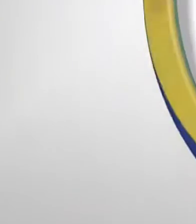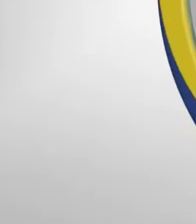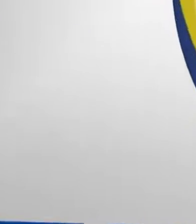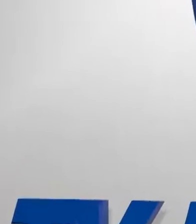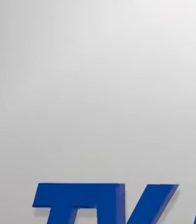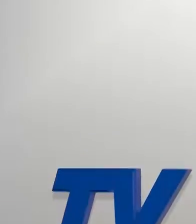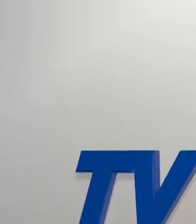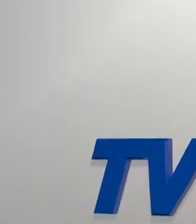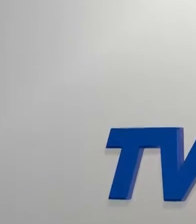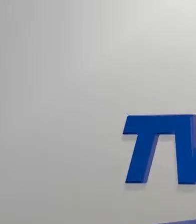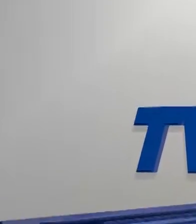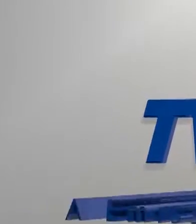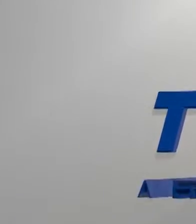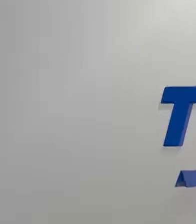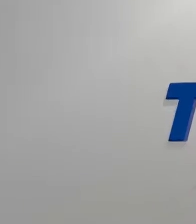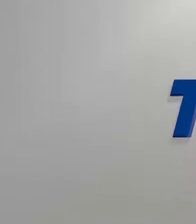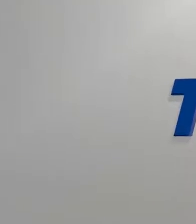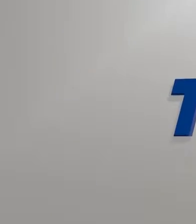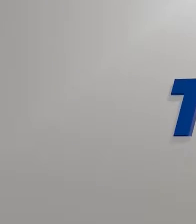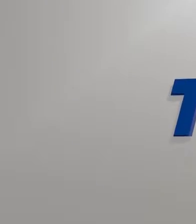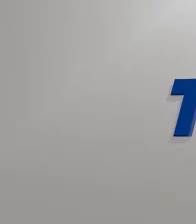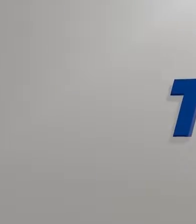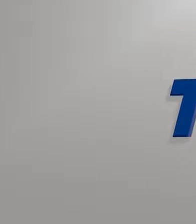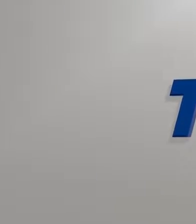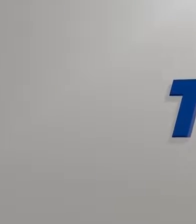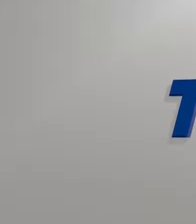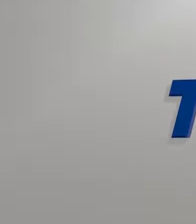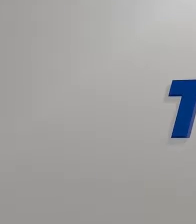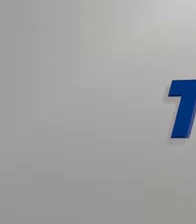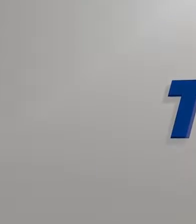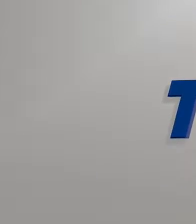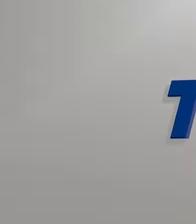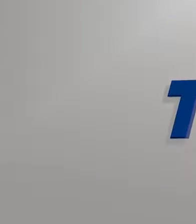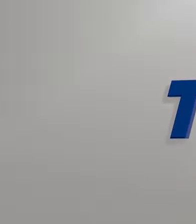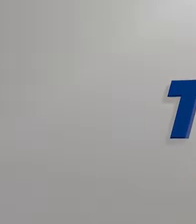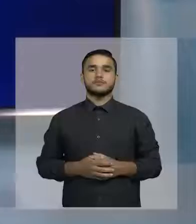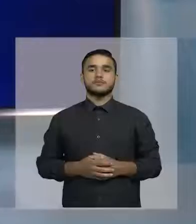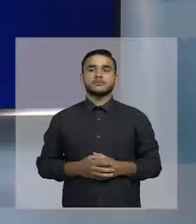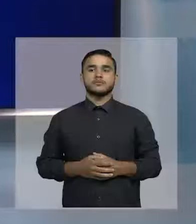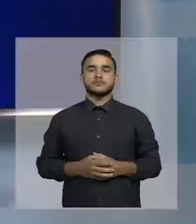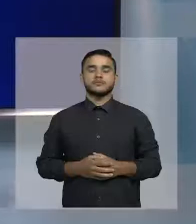TV Fortaleza, a emissora da Casa do Povo.